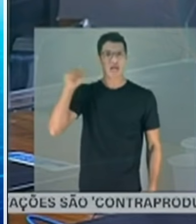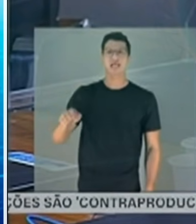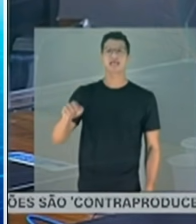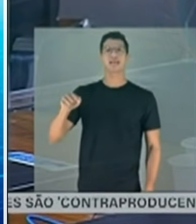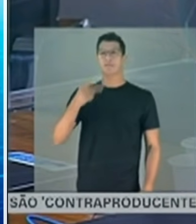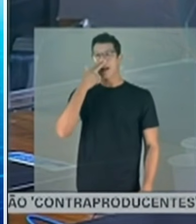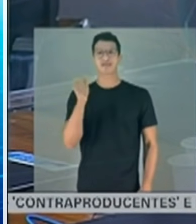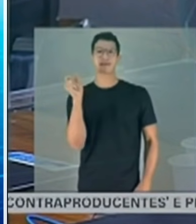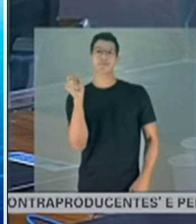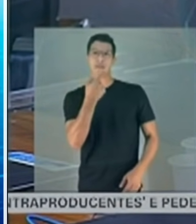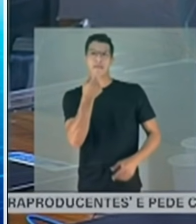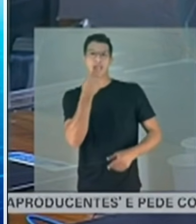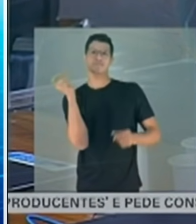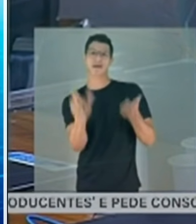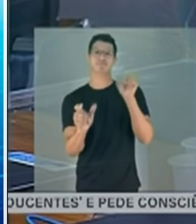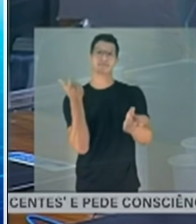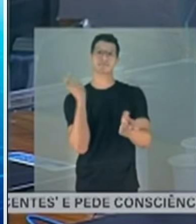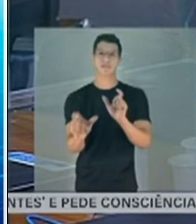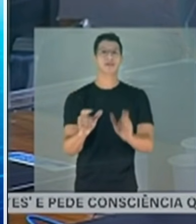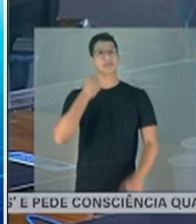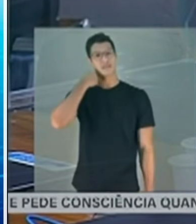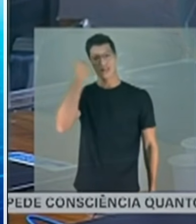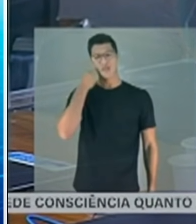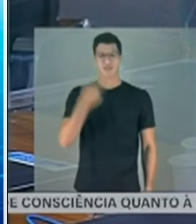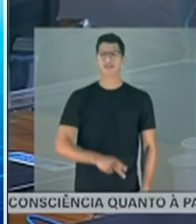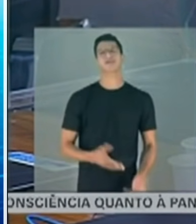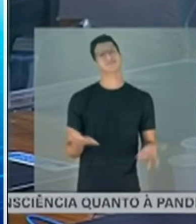tirando piadinha com os senadores aqui. Eu